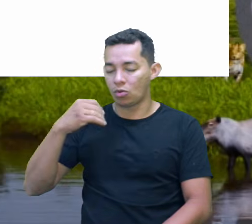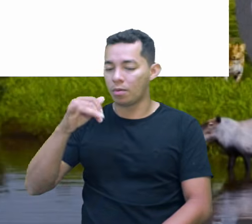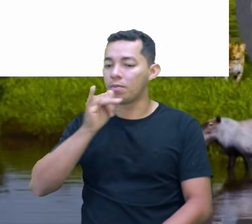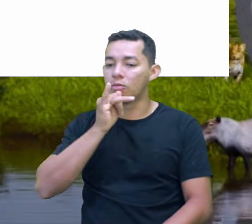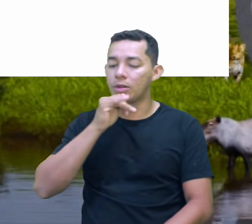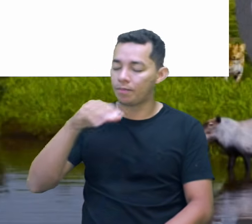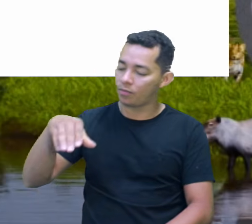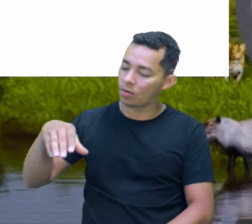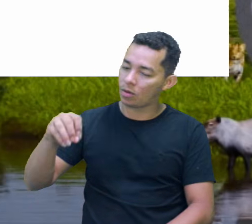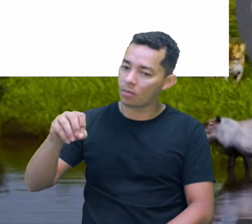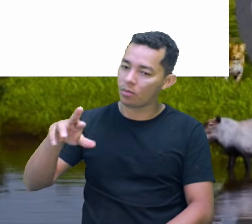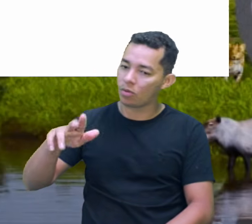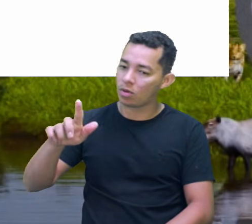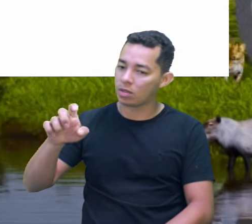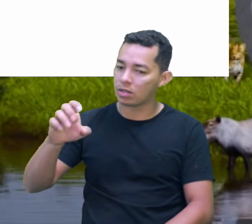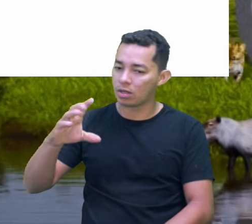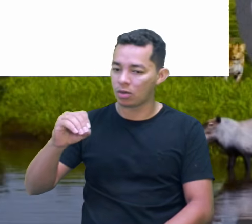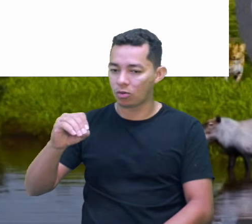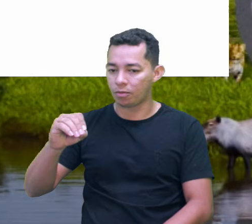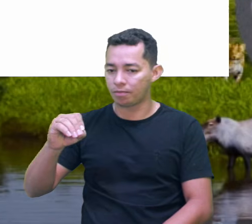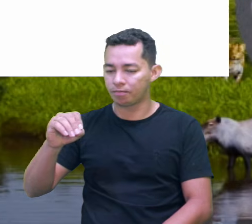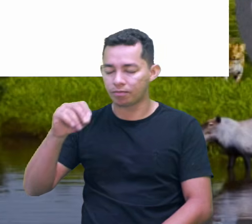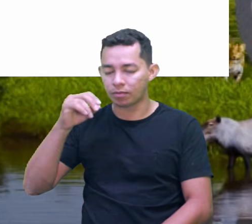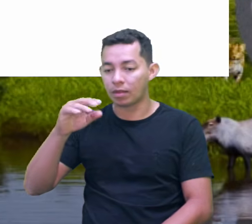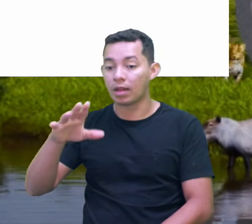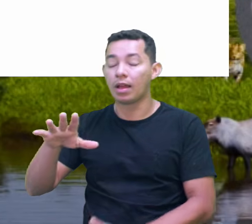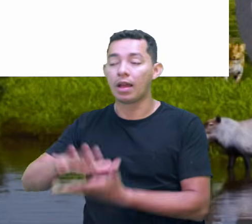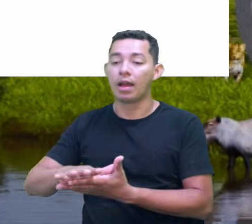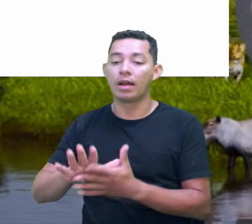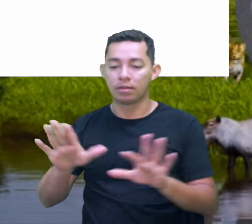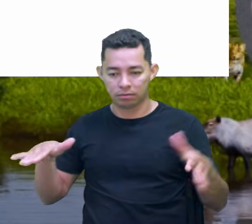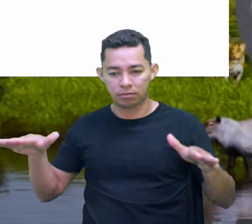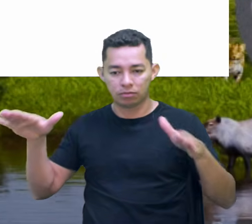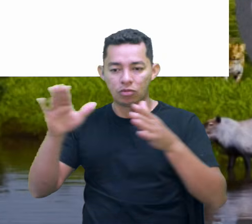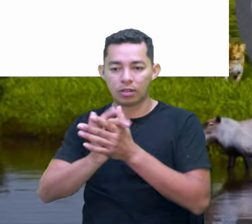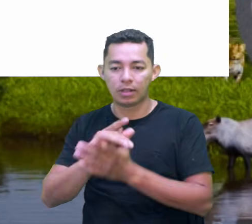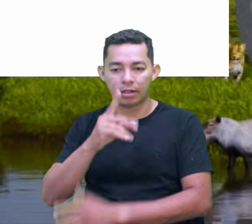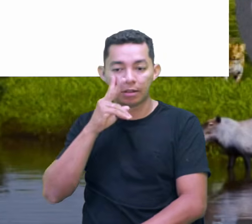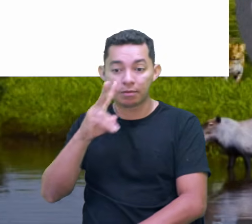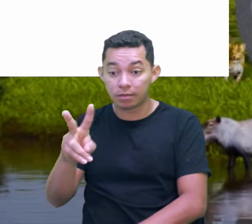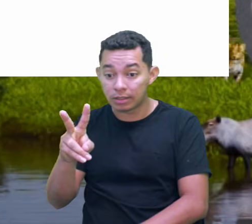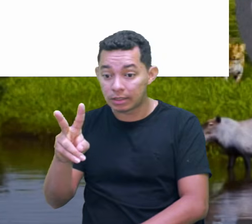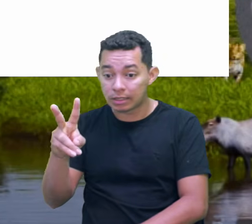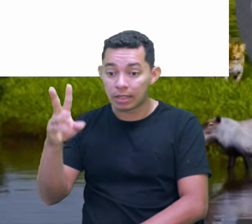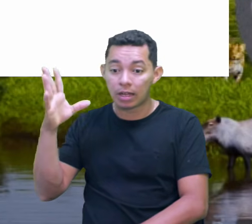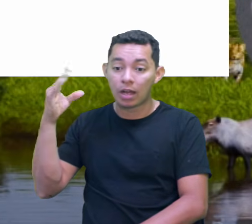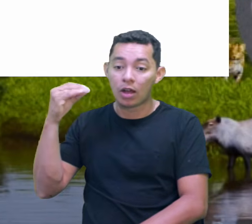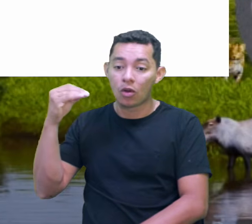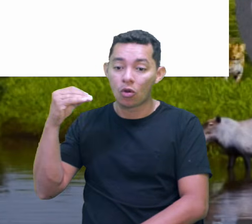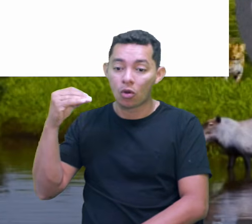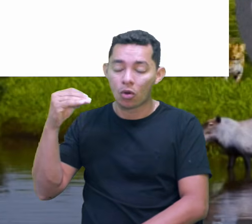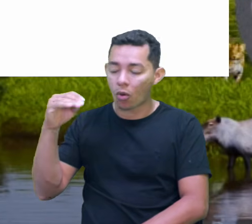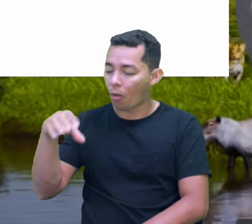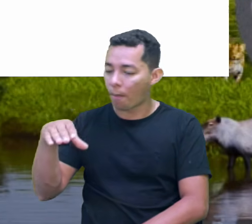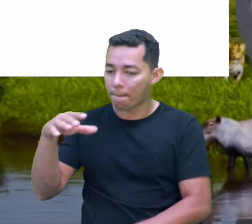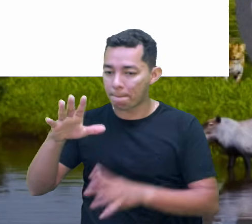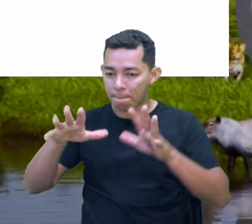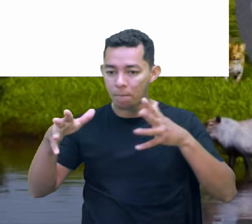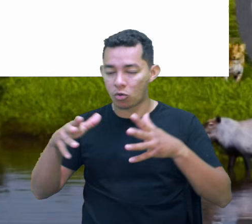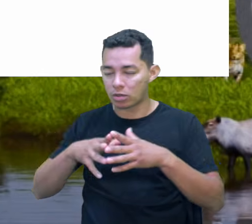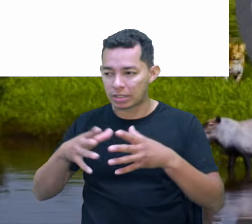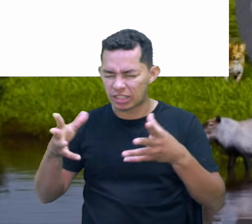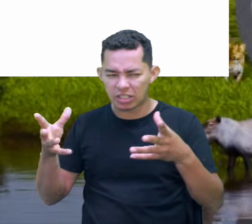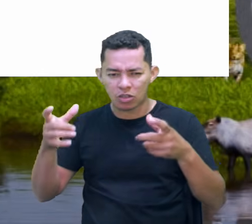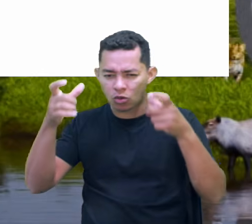É o único mamífero que voa. Você vê o morcego, por exemplo, em locais muito quentes e claros, você não